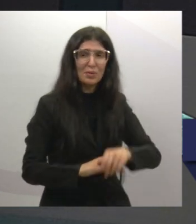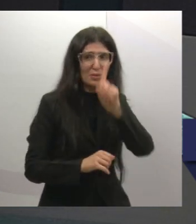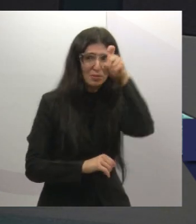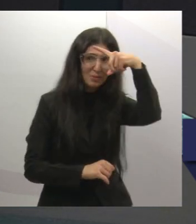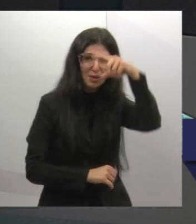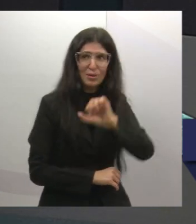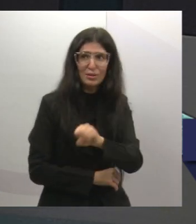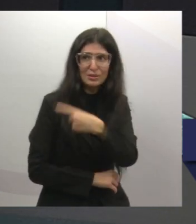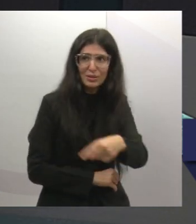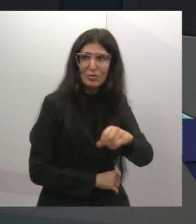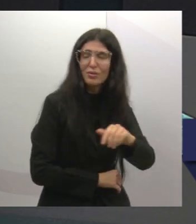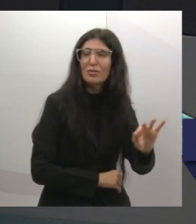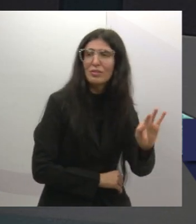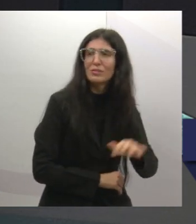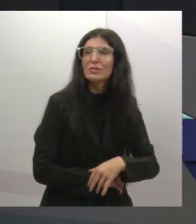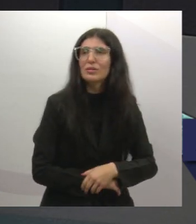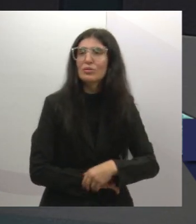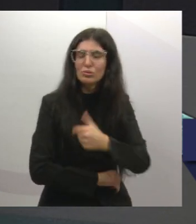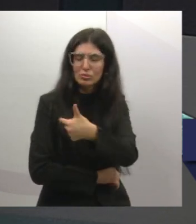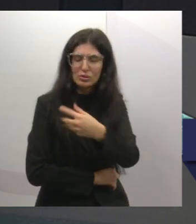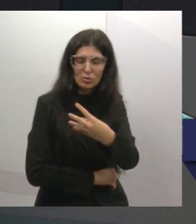Assis,